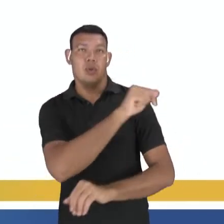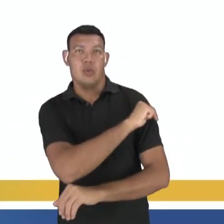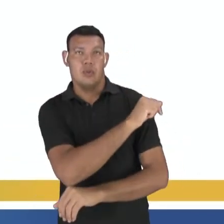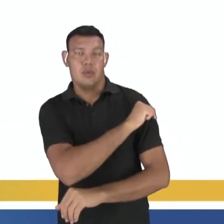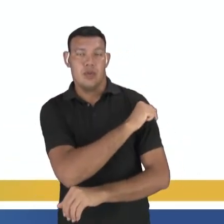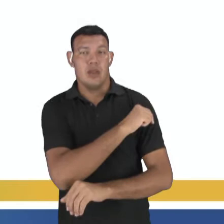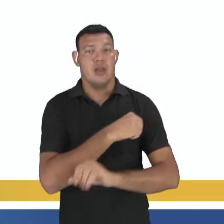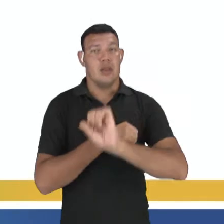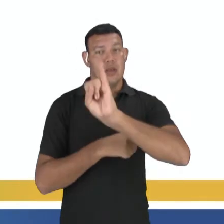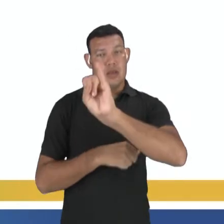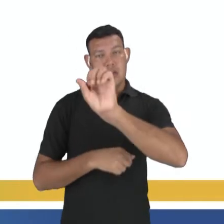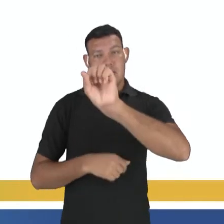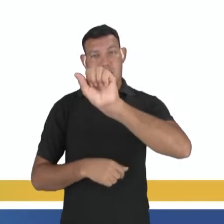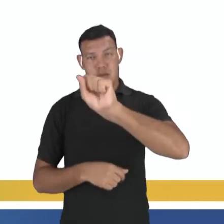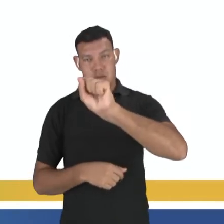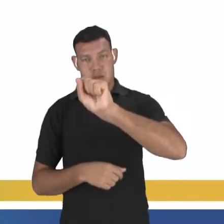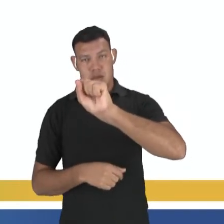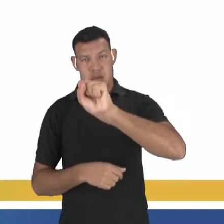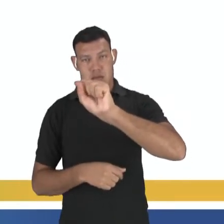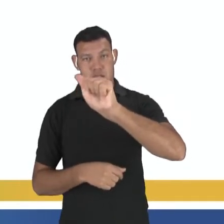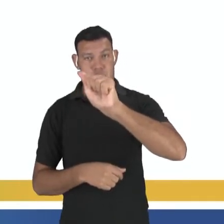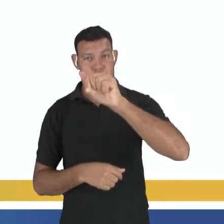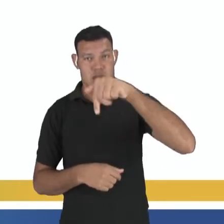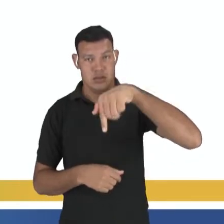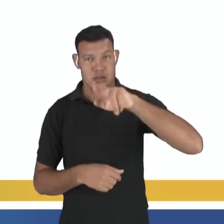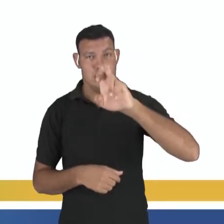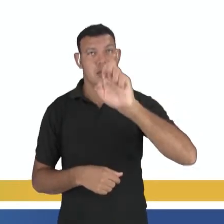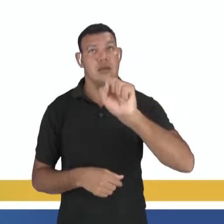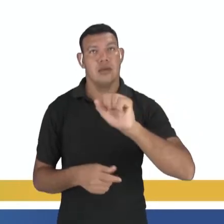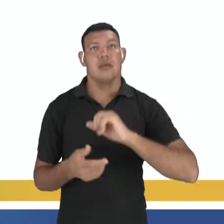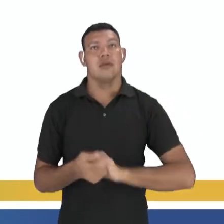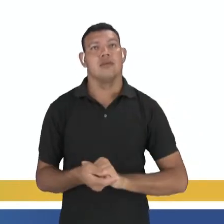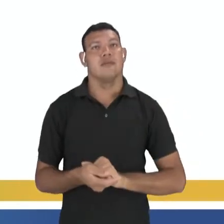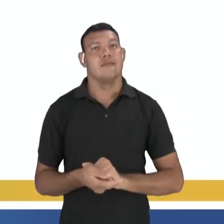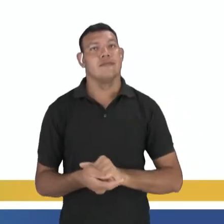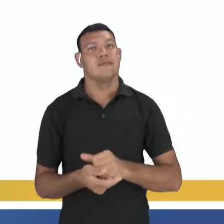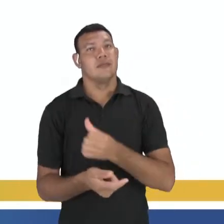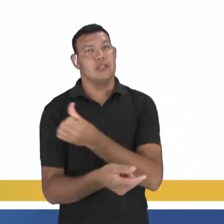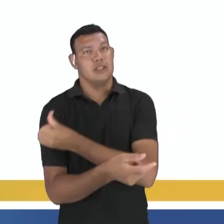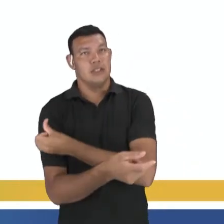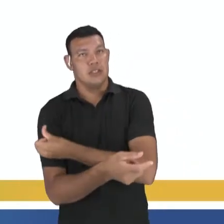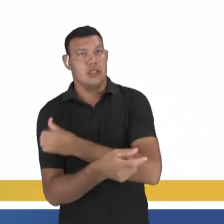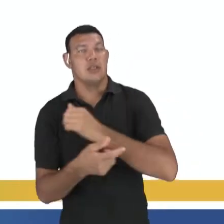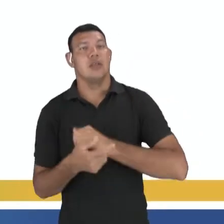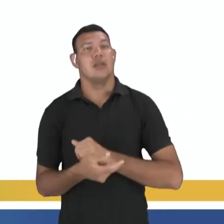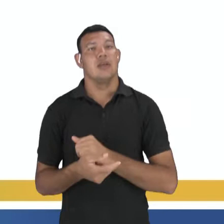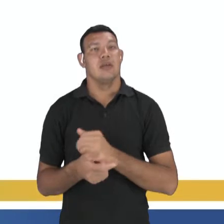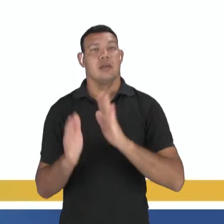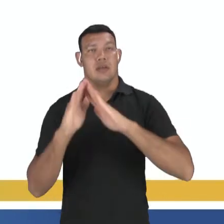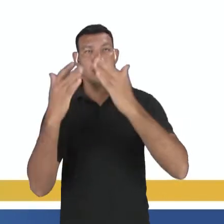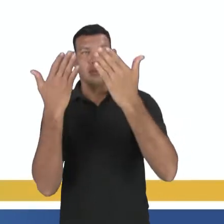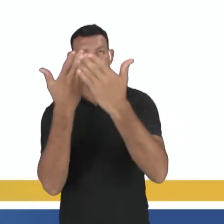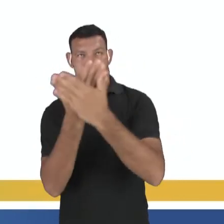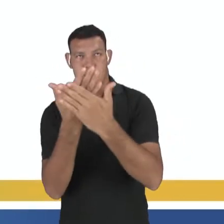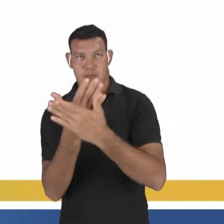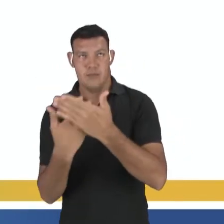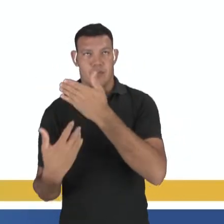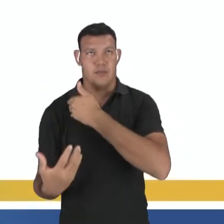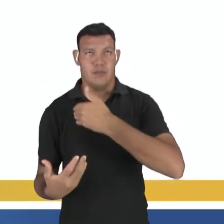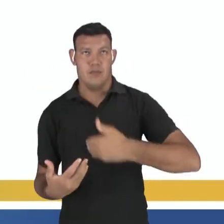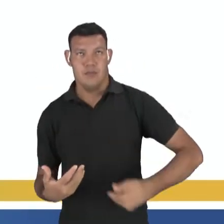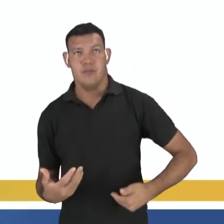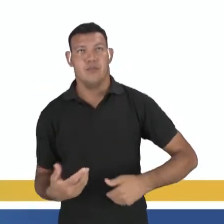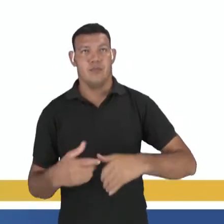as seguintes notas de matemática ao longo dos 4 bimestres do ano letivo de 2020. 8, 4, 9